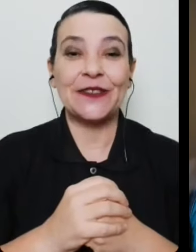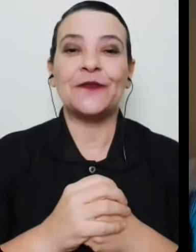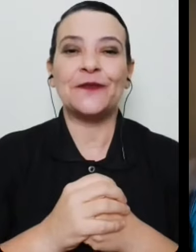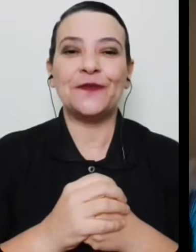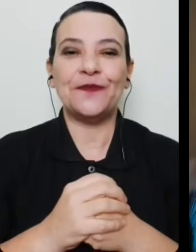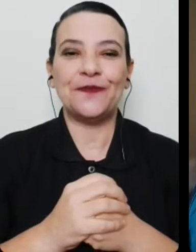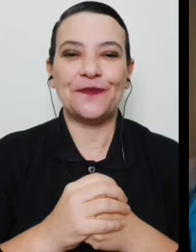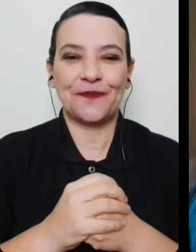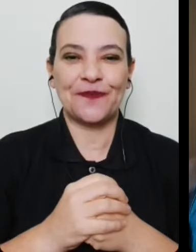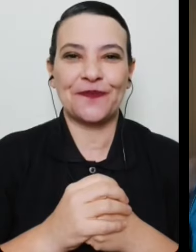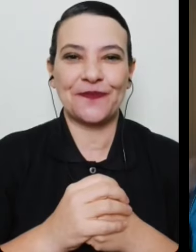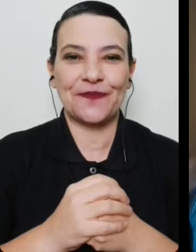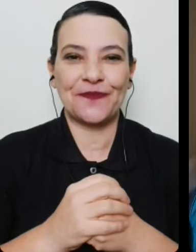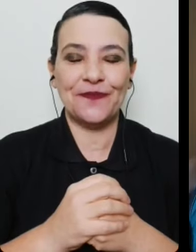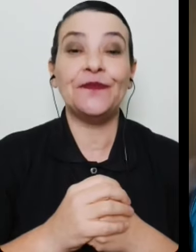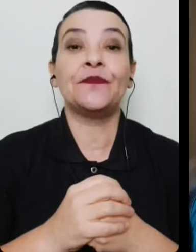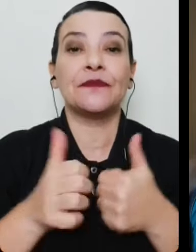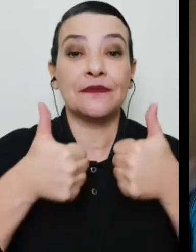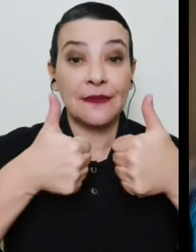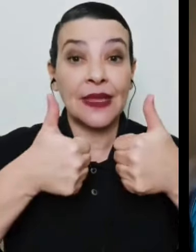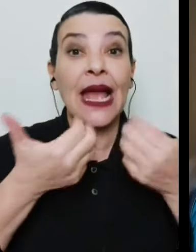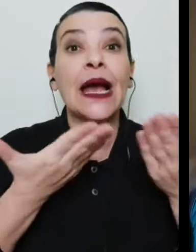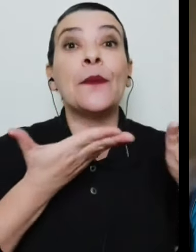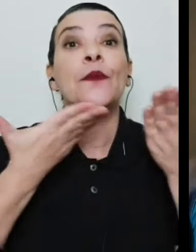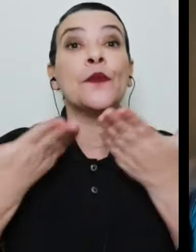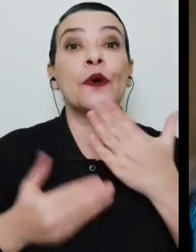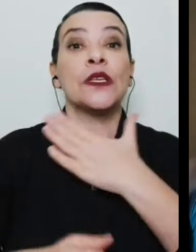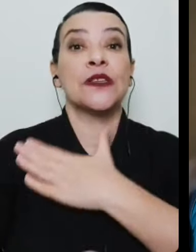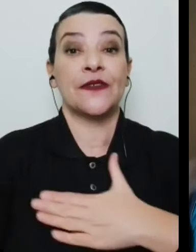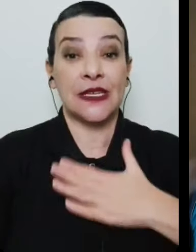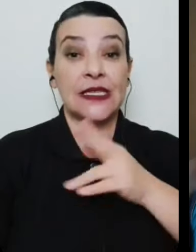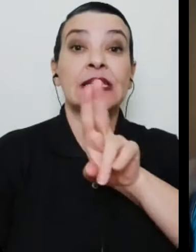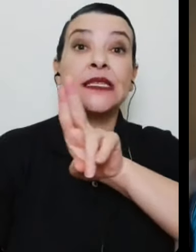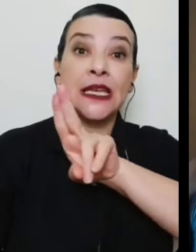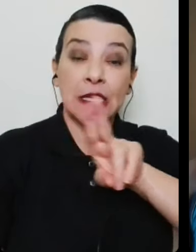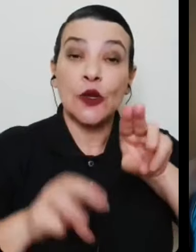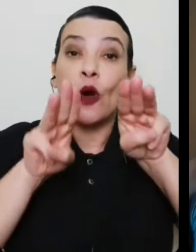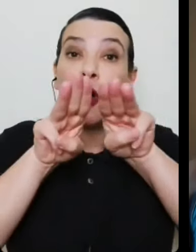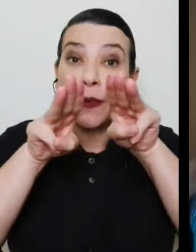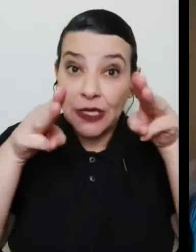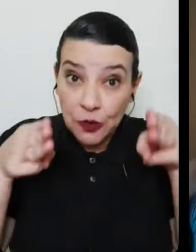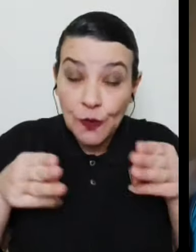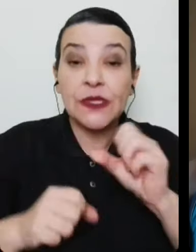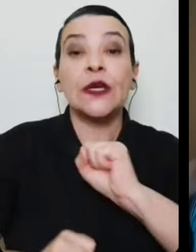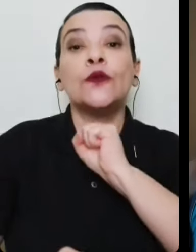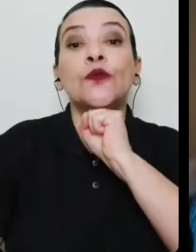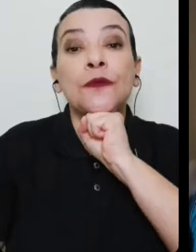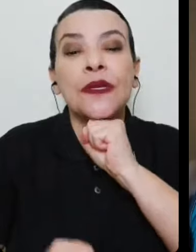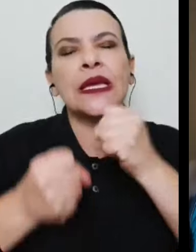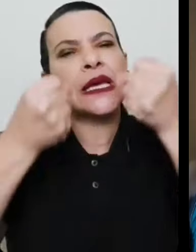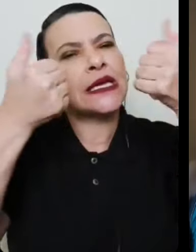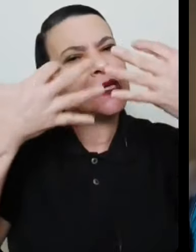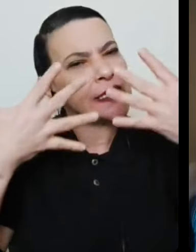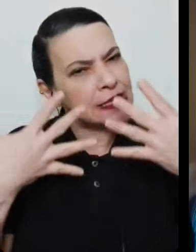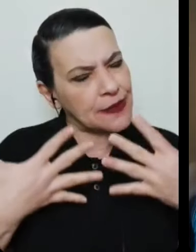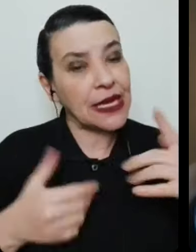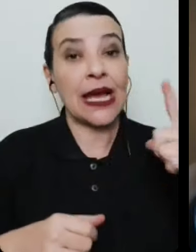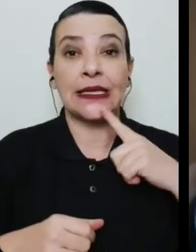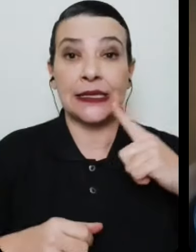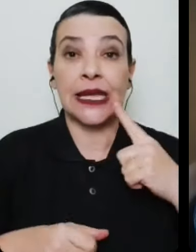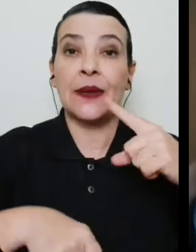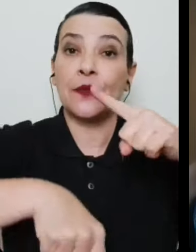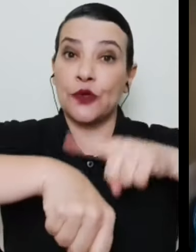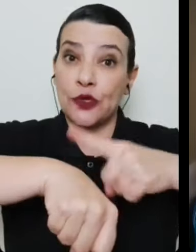Bom, E gente. vou dar as boas-vindas em nome do museu, Leonardo, dizer assim, que nós temos aqui uma horinha, eu sei